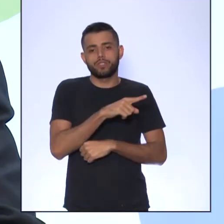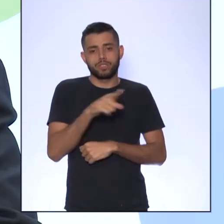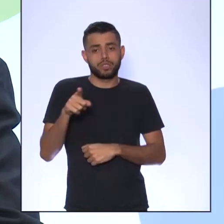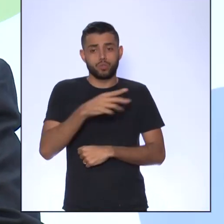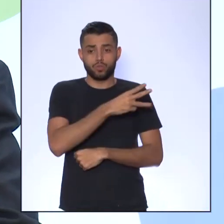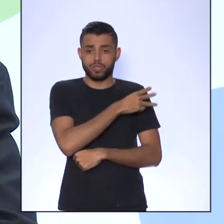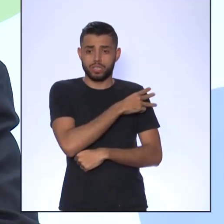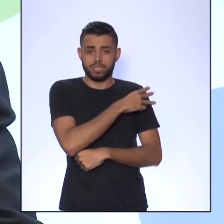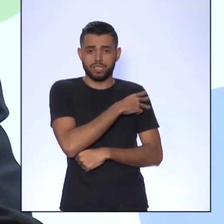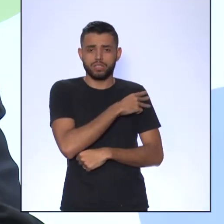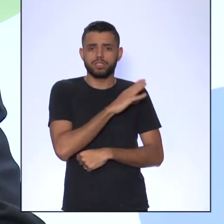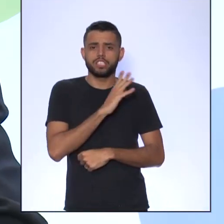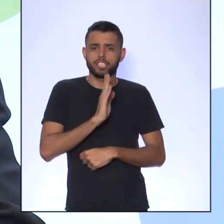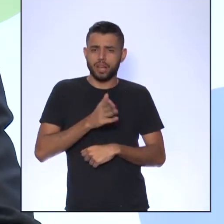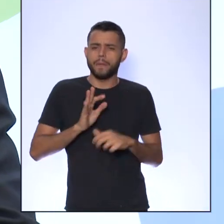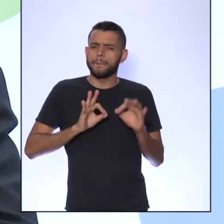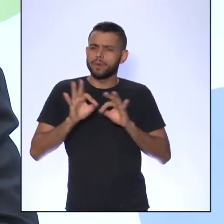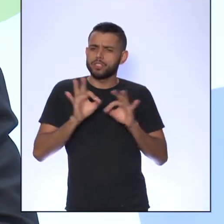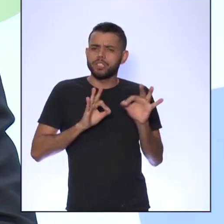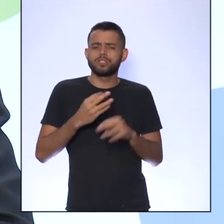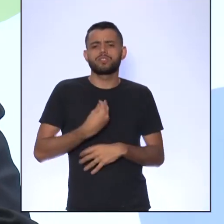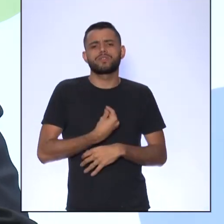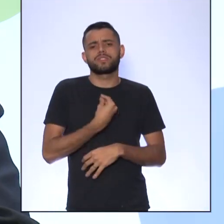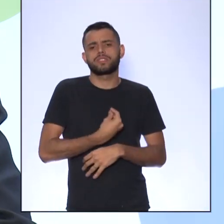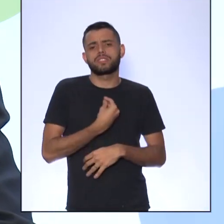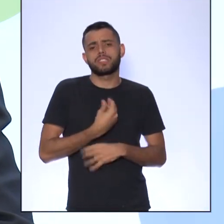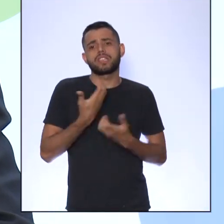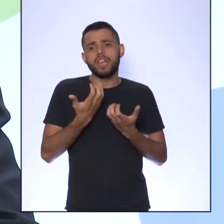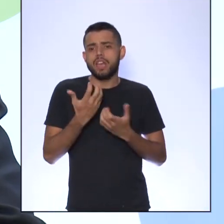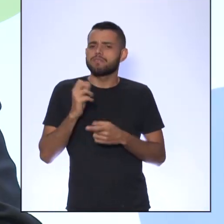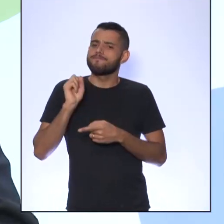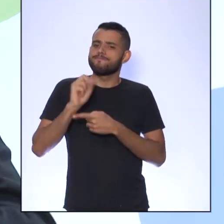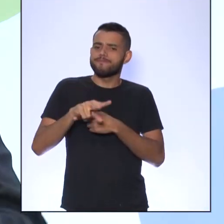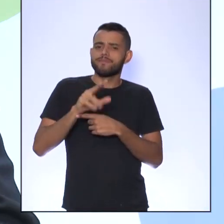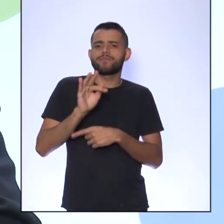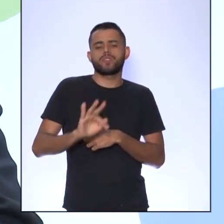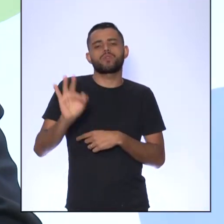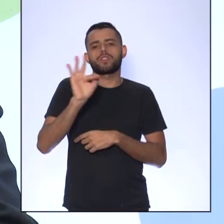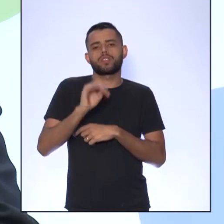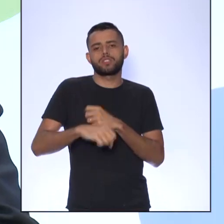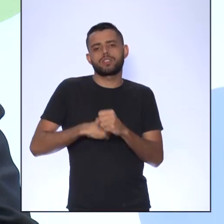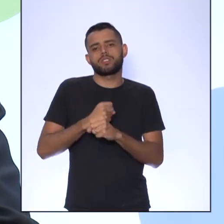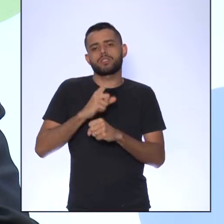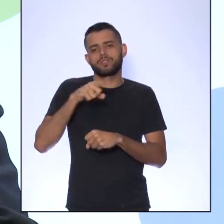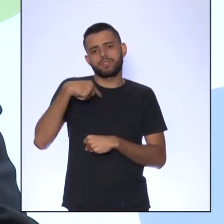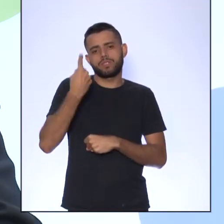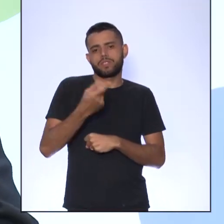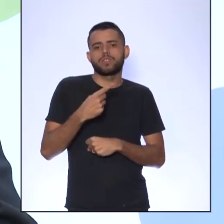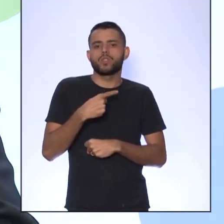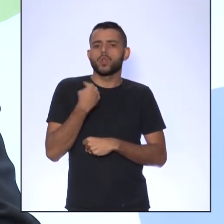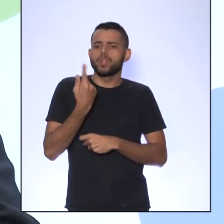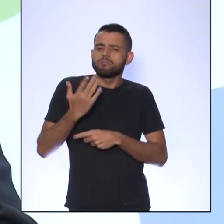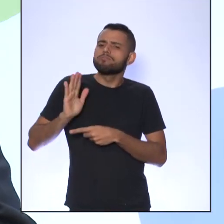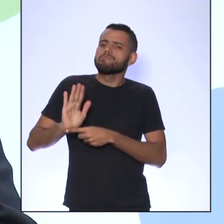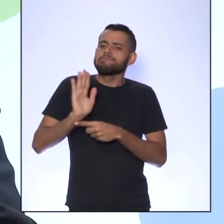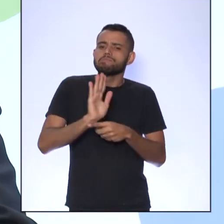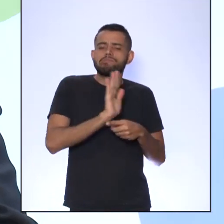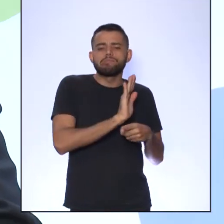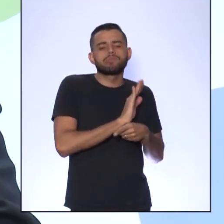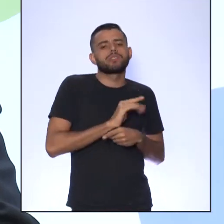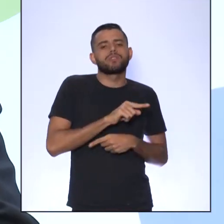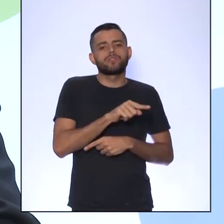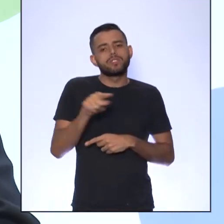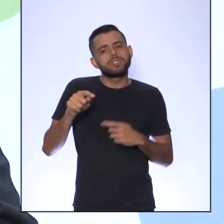muitos alunos com projetos de vida, já desejosos de estar na faculdade no próximo ano. Nós vamos dar todo o suporte para que vocês